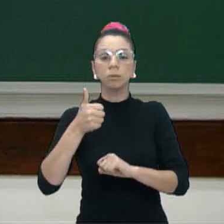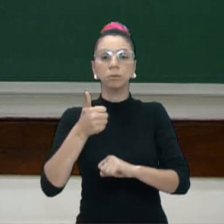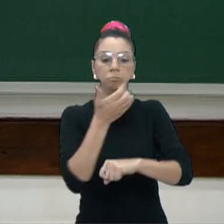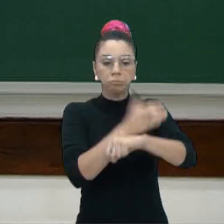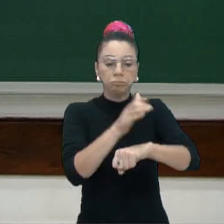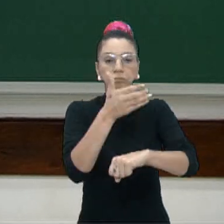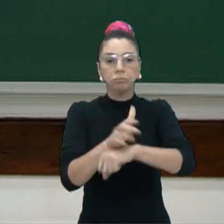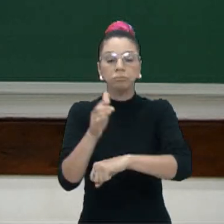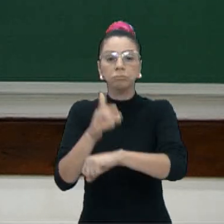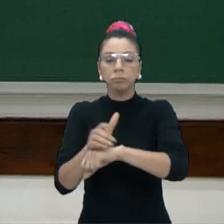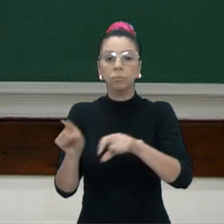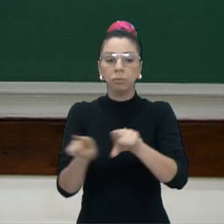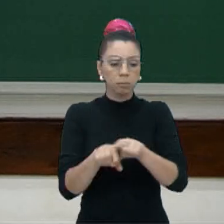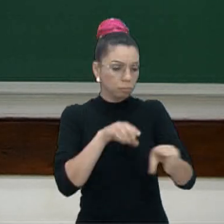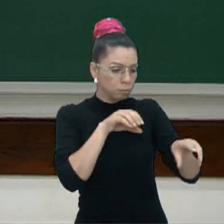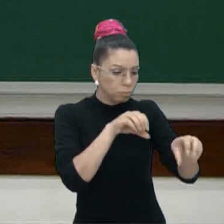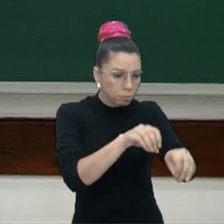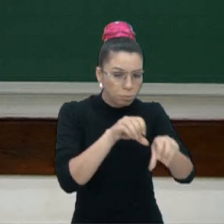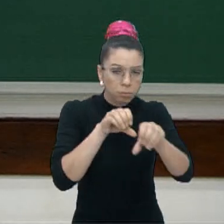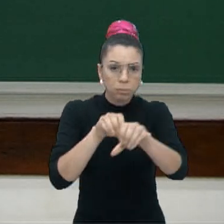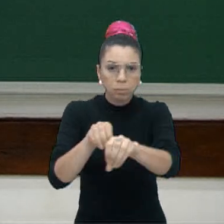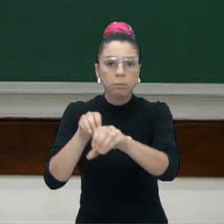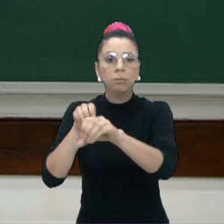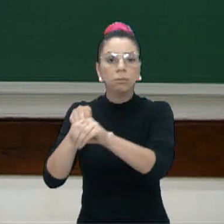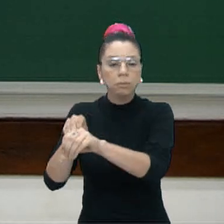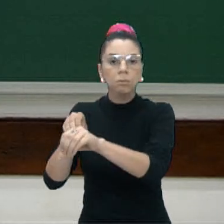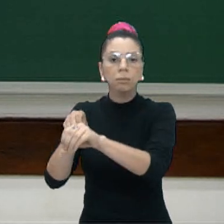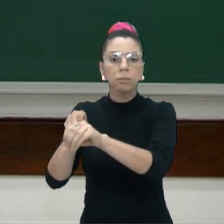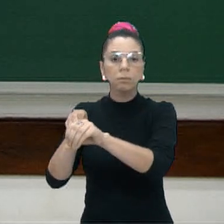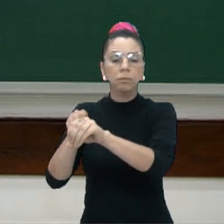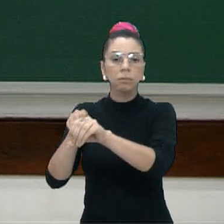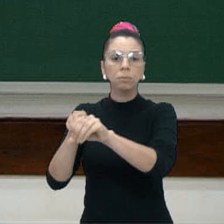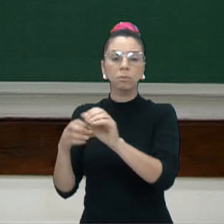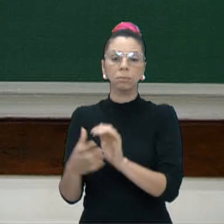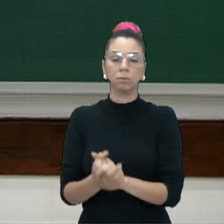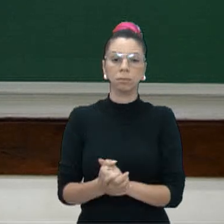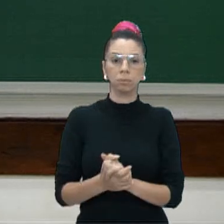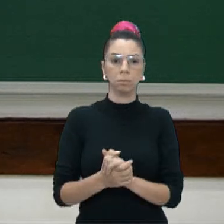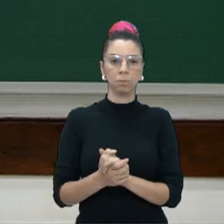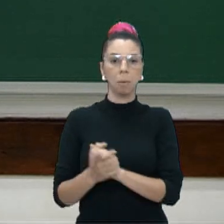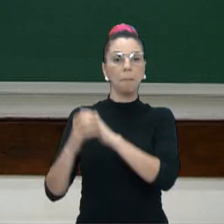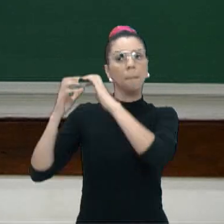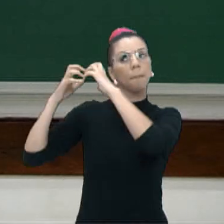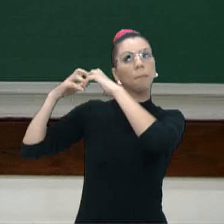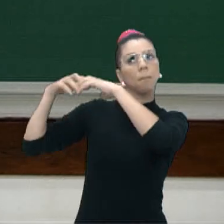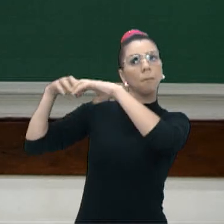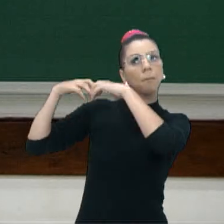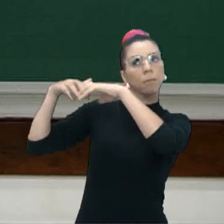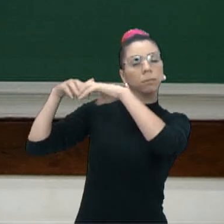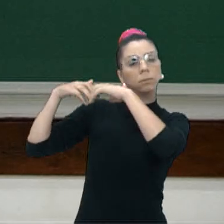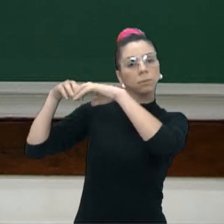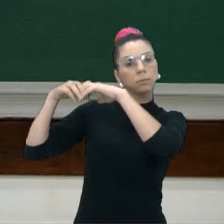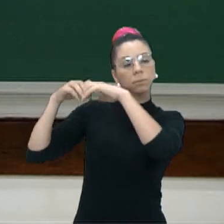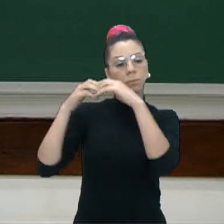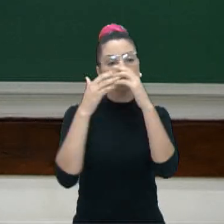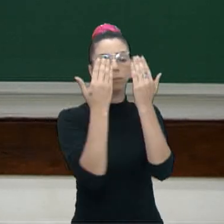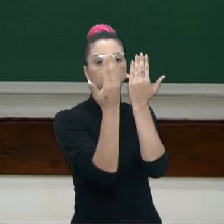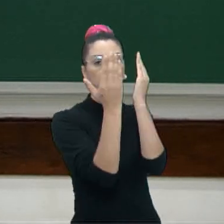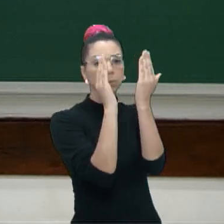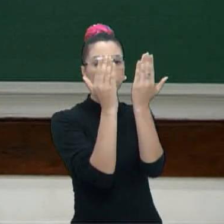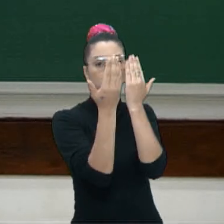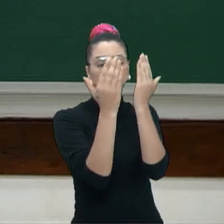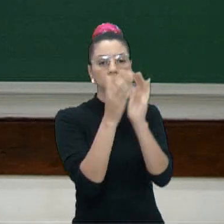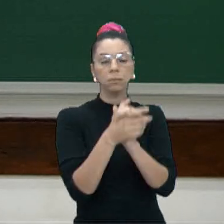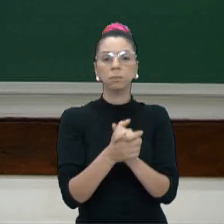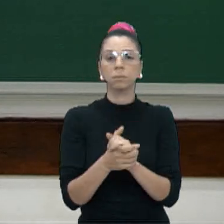o ensinamento não deve levar em conta questões mentalistas, psicológicas, com